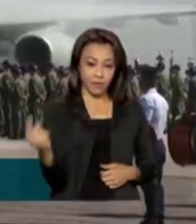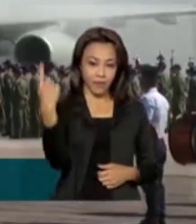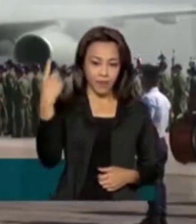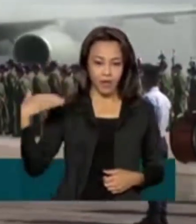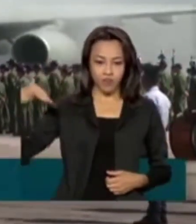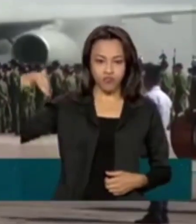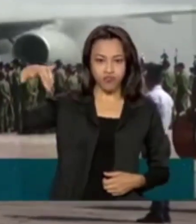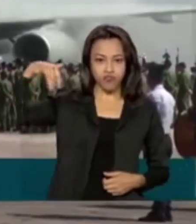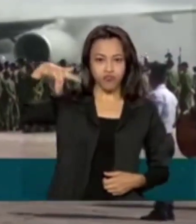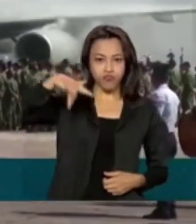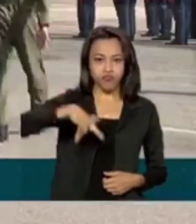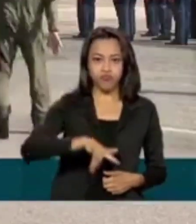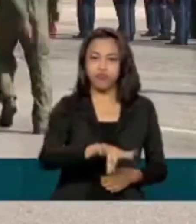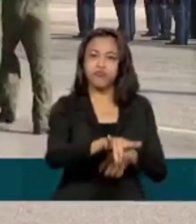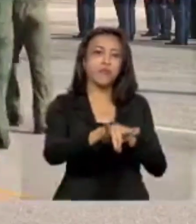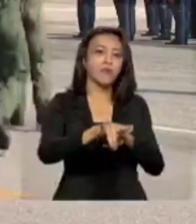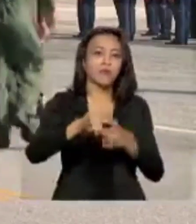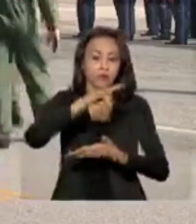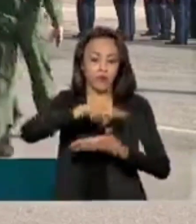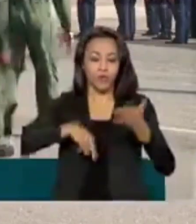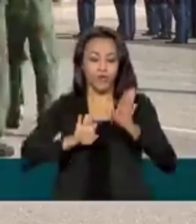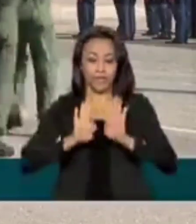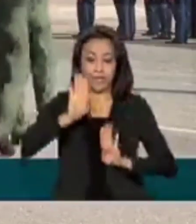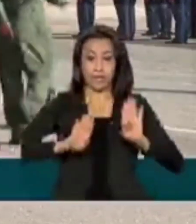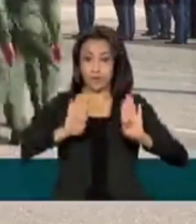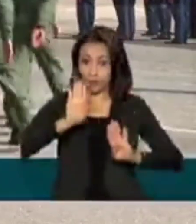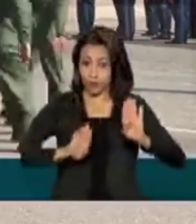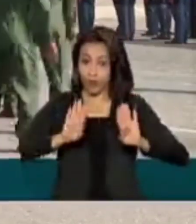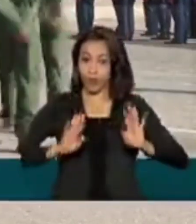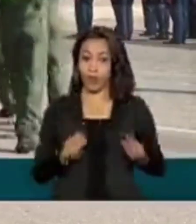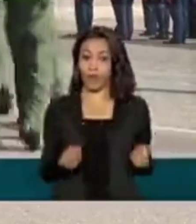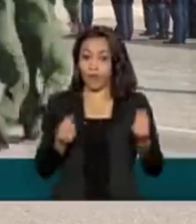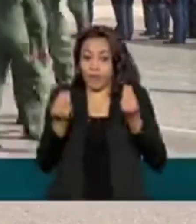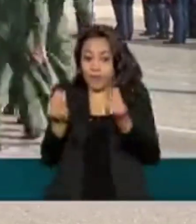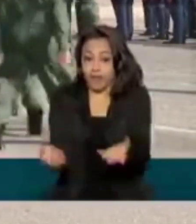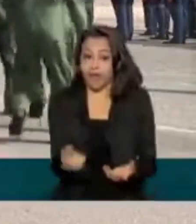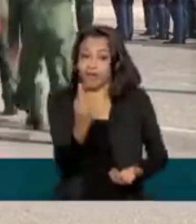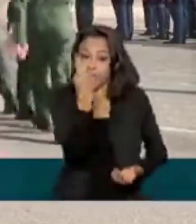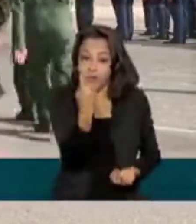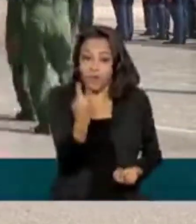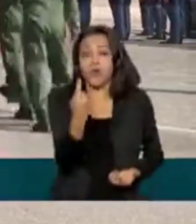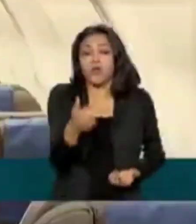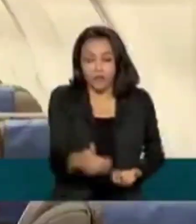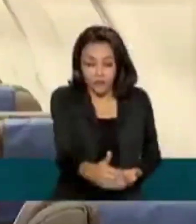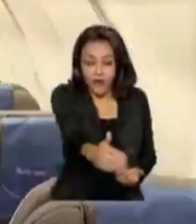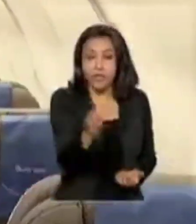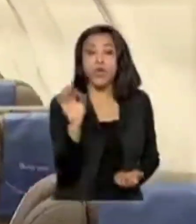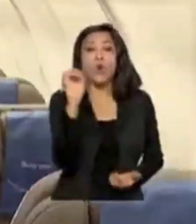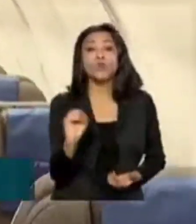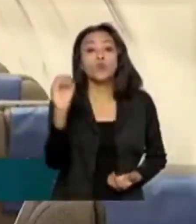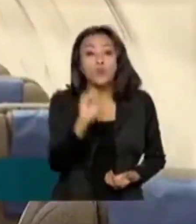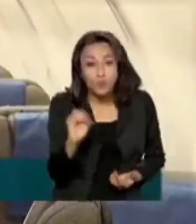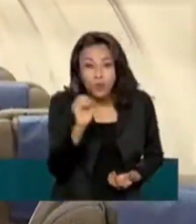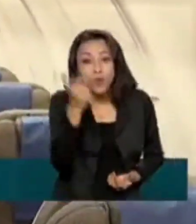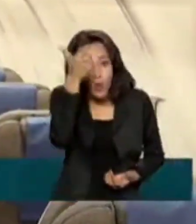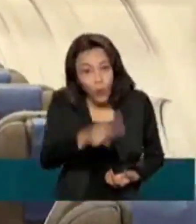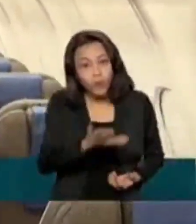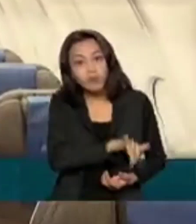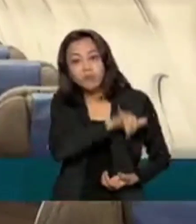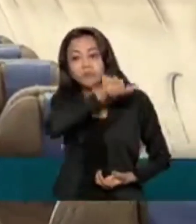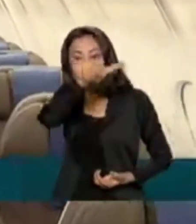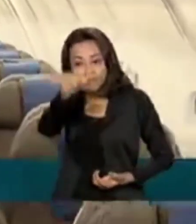de um processo licitatório que prevê ainda a entrega de mais uma unidade em outubro, com a mesma capacidade